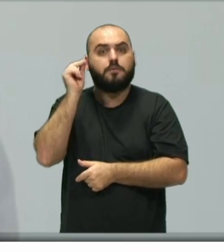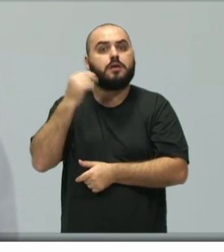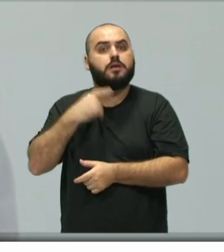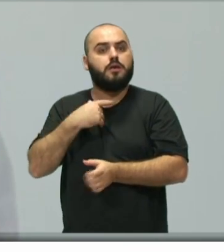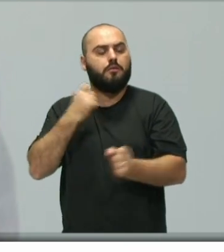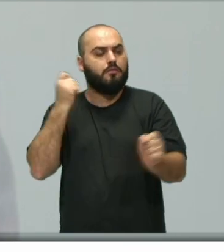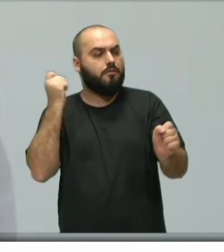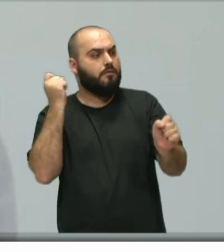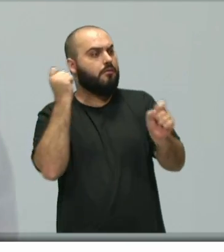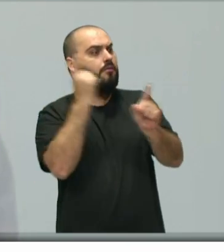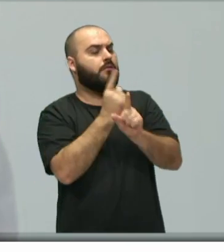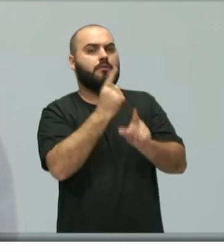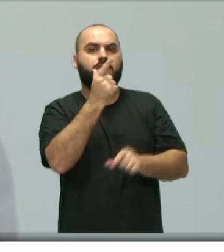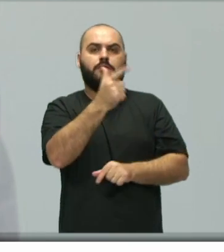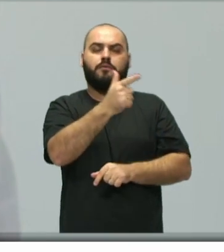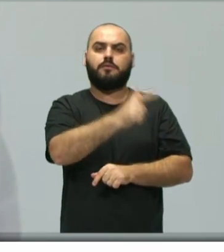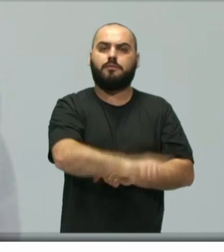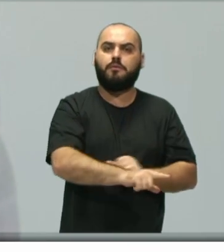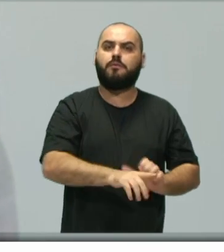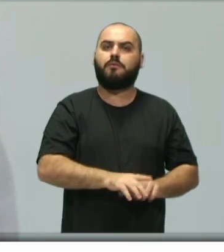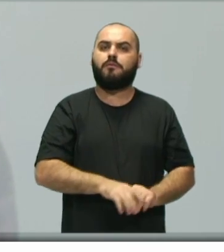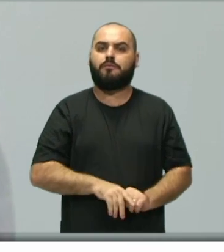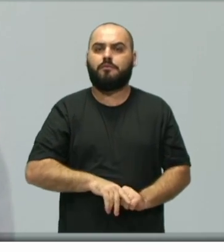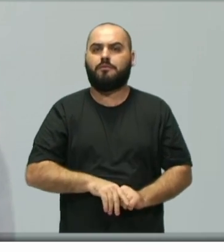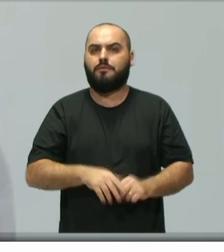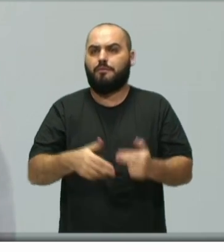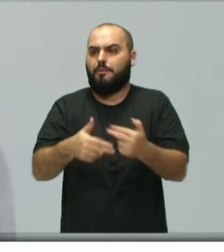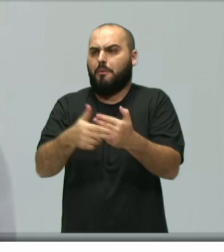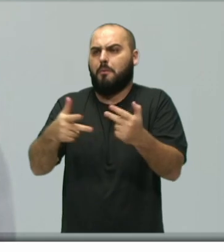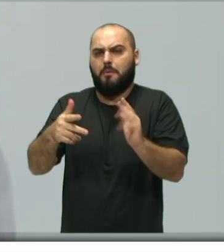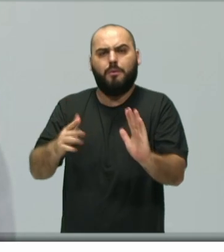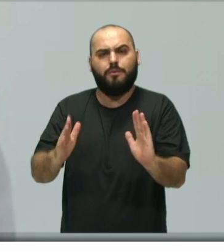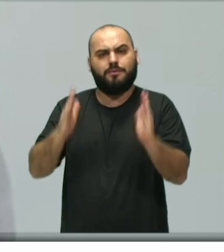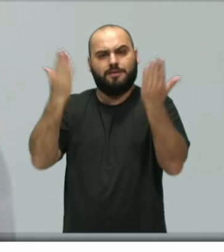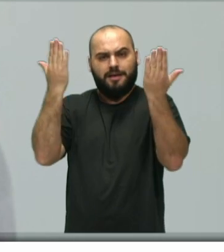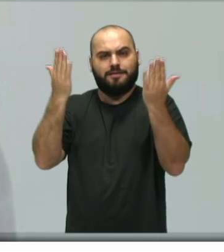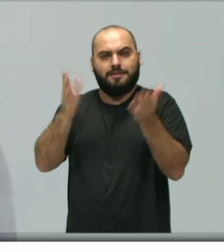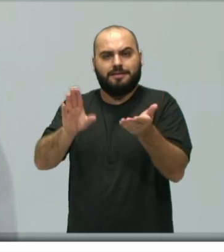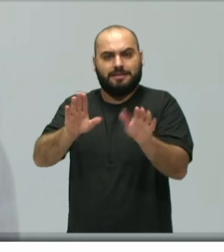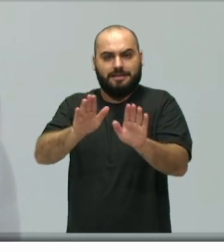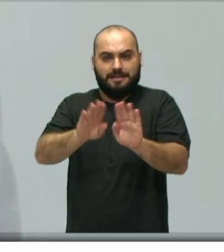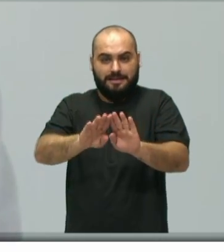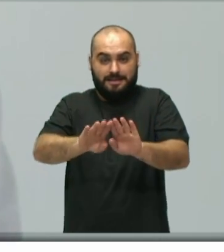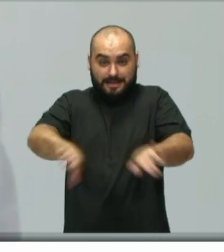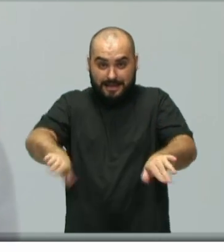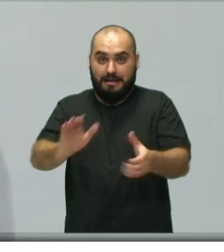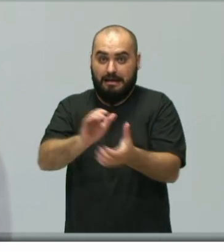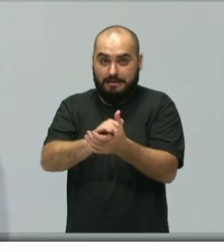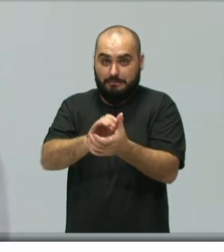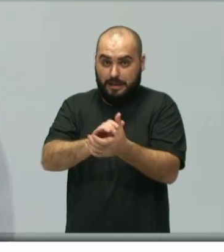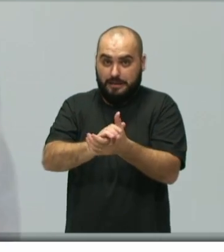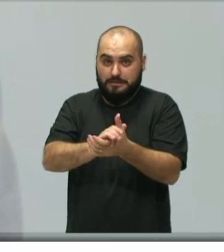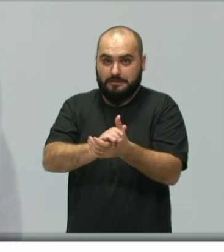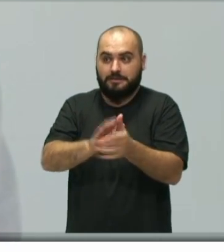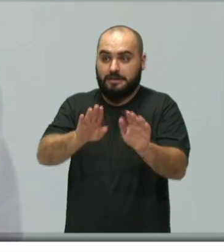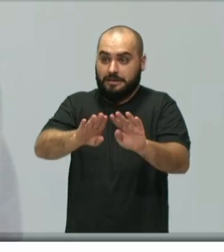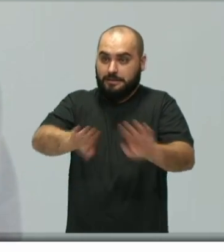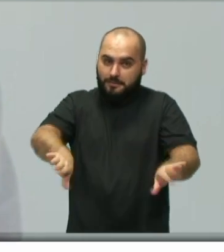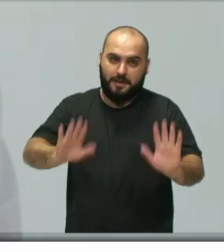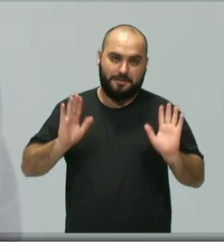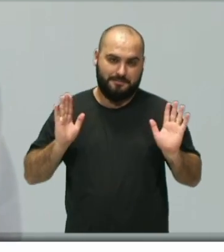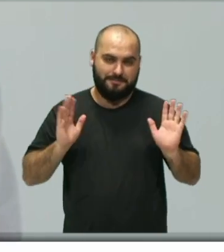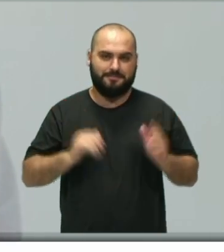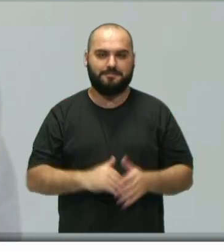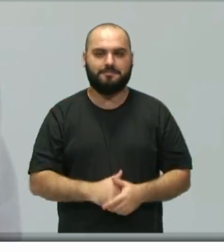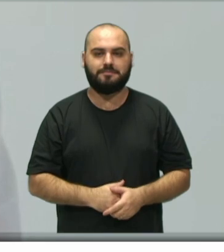né? Comigo, com coisas que acontecem quando a gente se separa de um casamento longo,